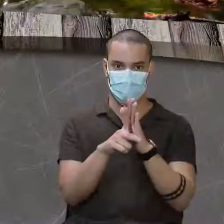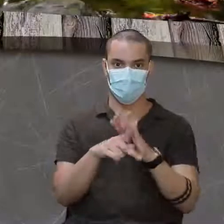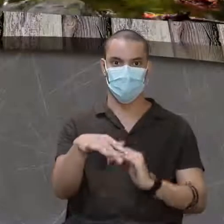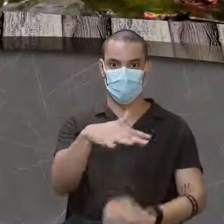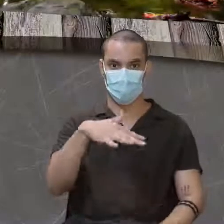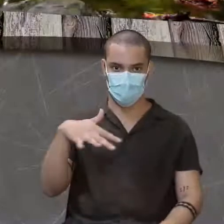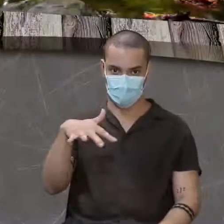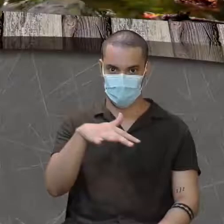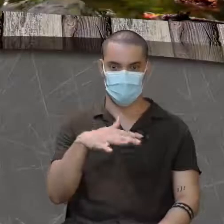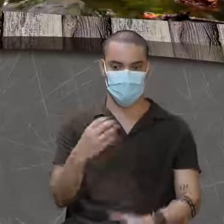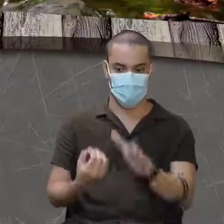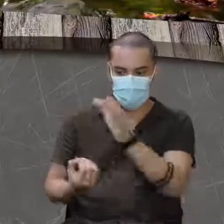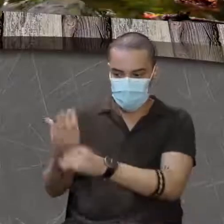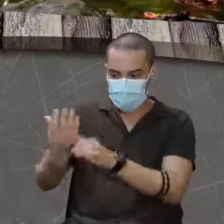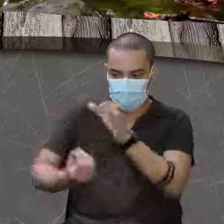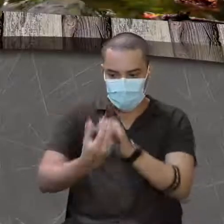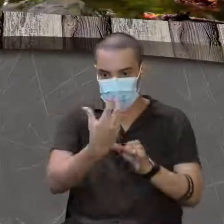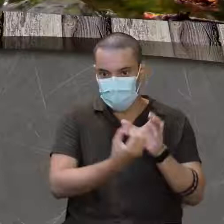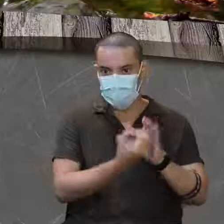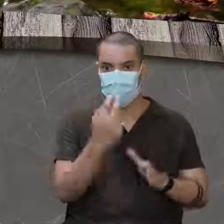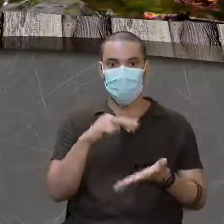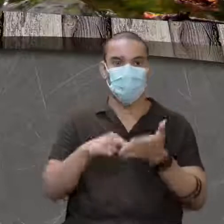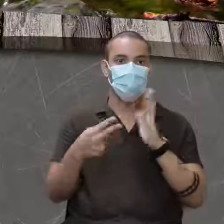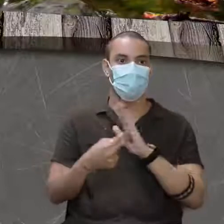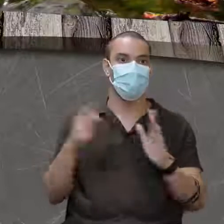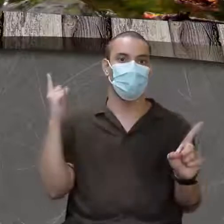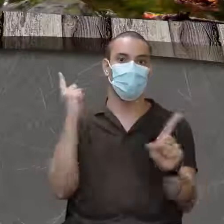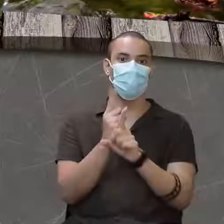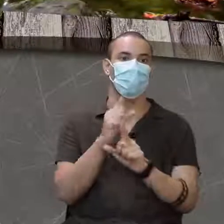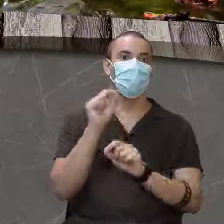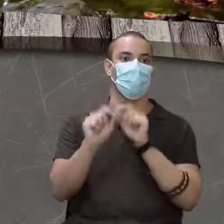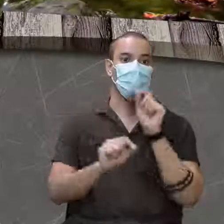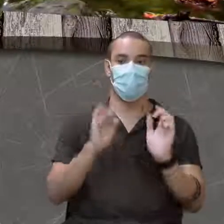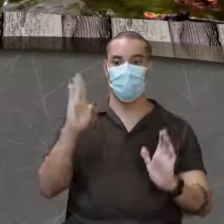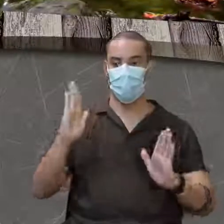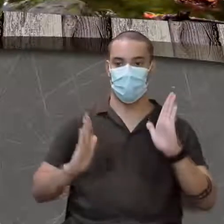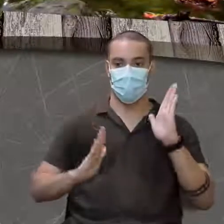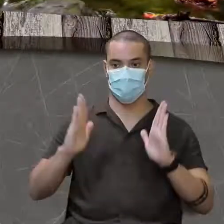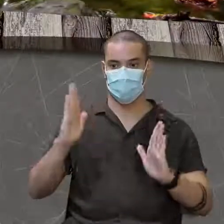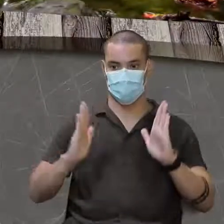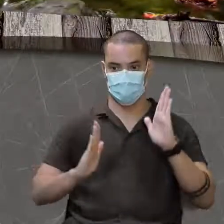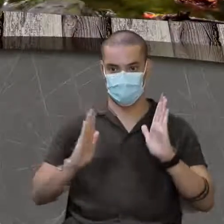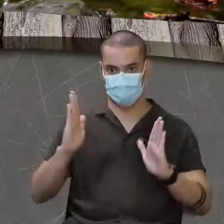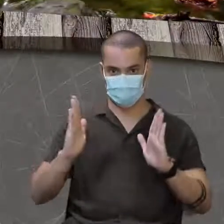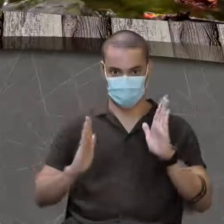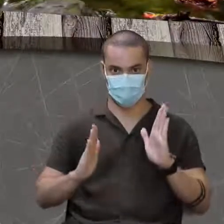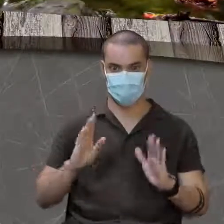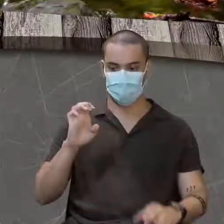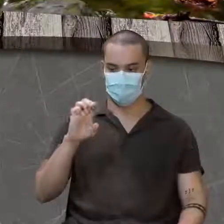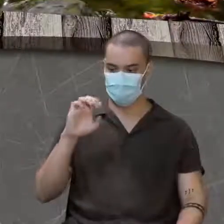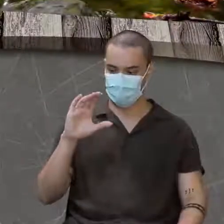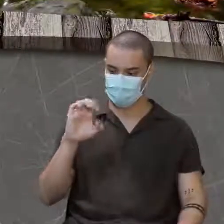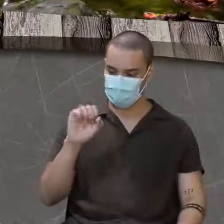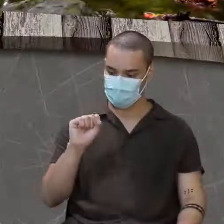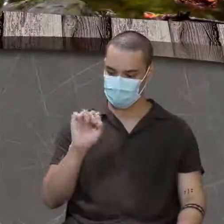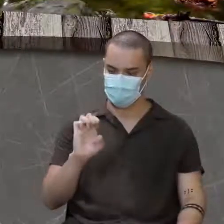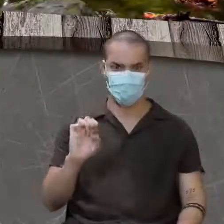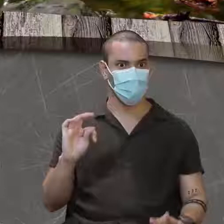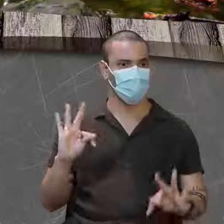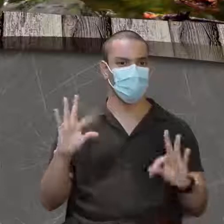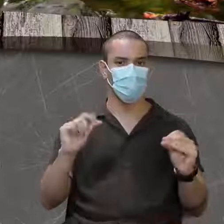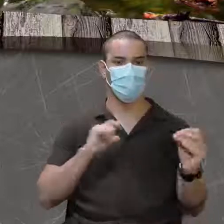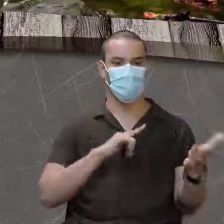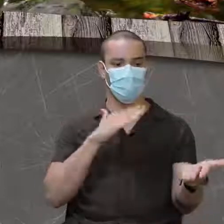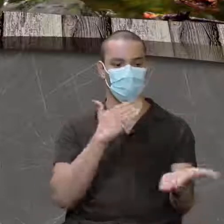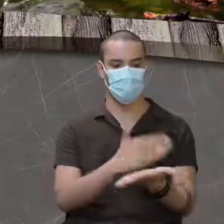microambiente ali surgindo, que é identificado nessa fase ecese. Tudo tem um ponto